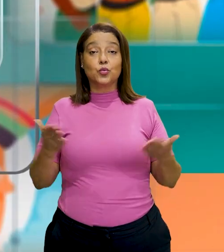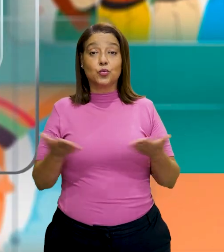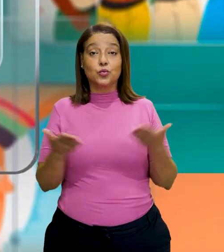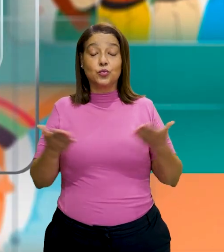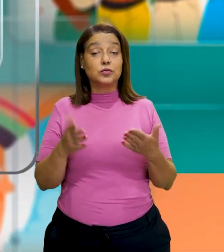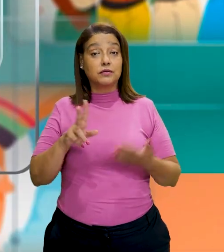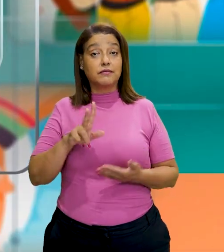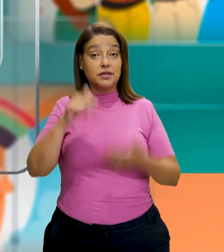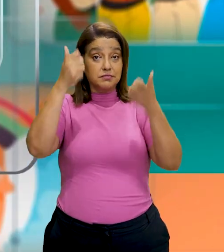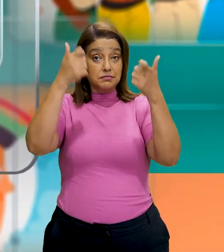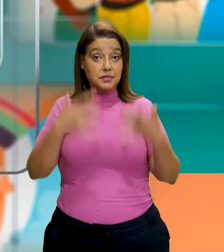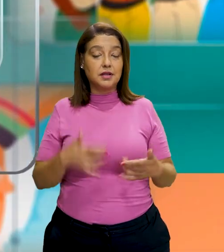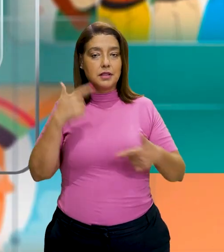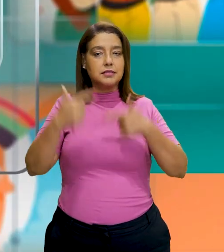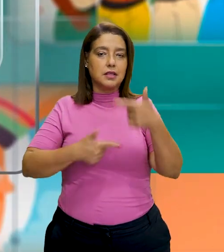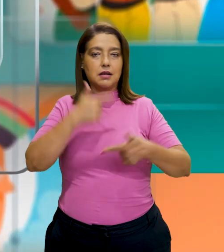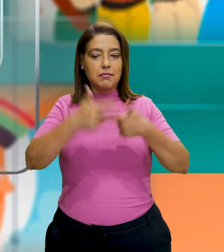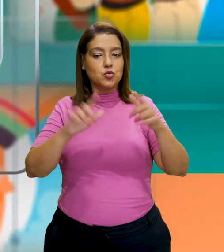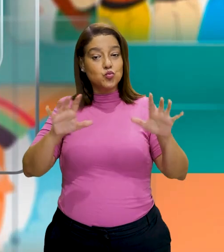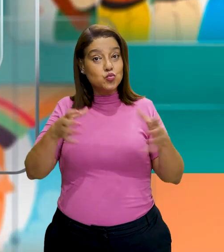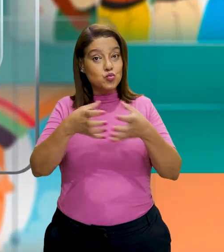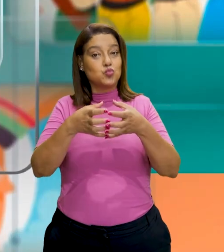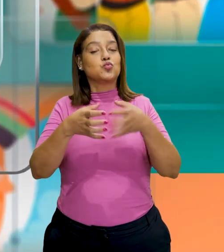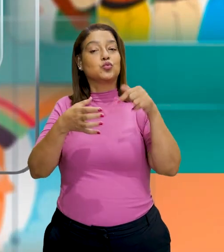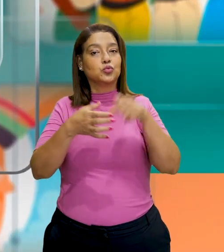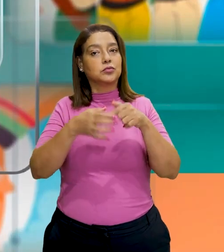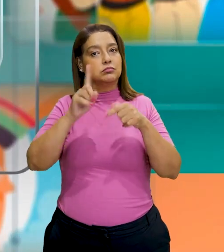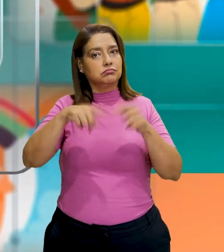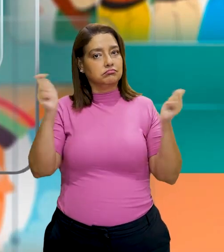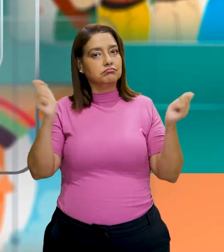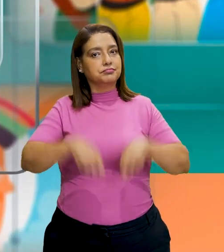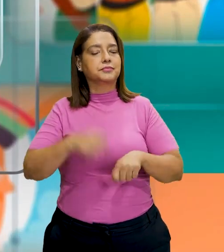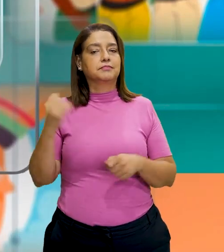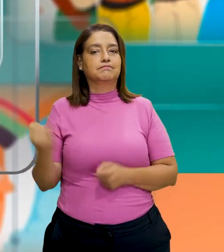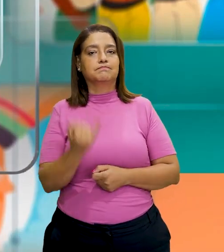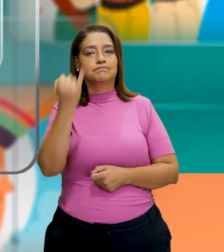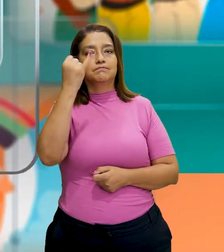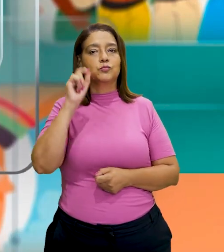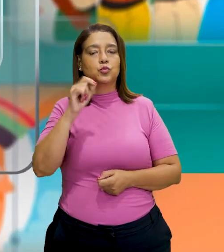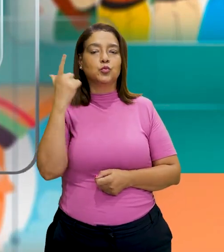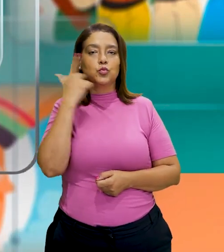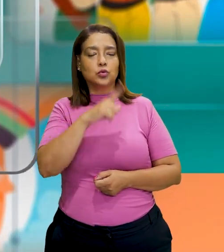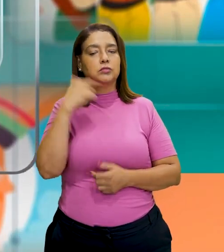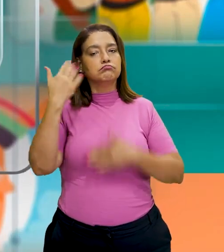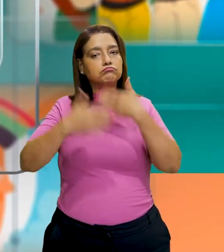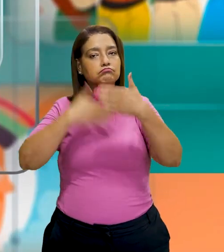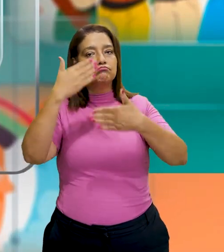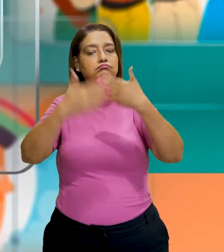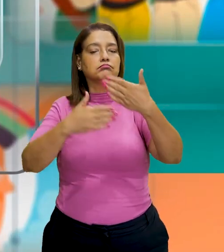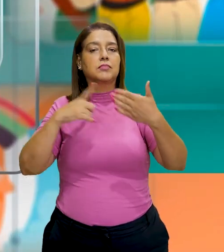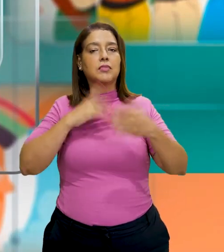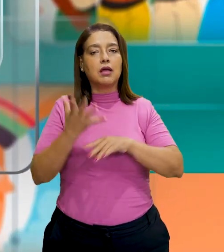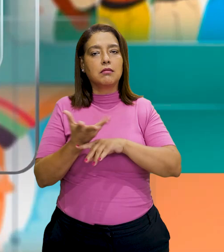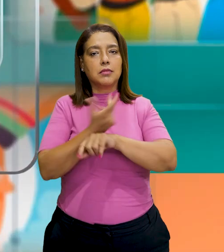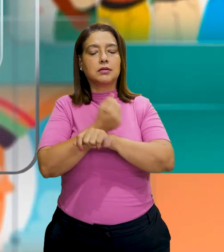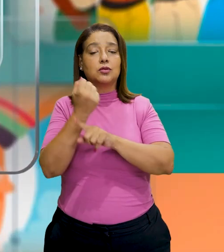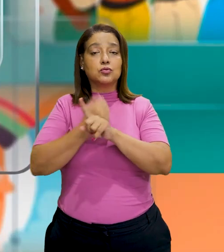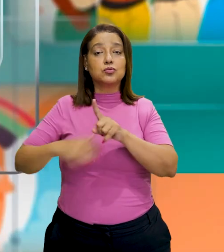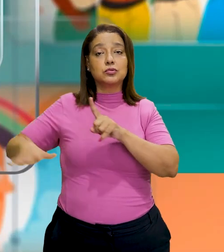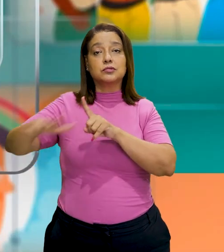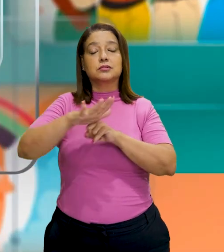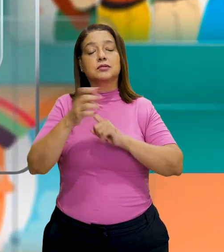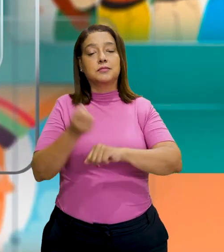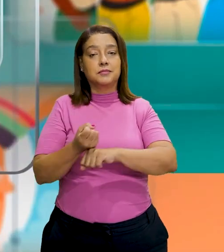Hoje falaremos sobre o trabalho em equipe, uma competência fundamental para o desenvolvimento de habilidades sociais